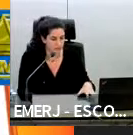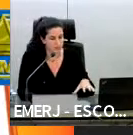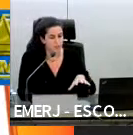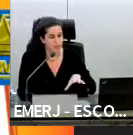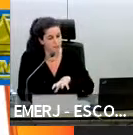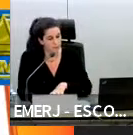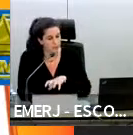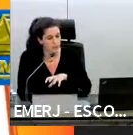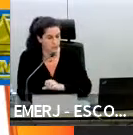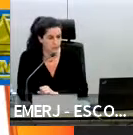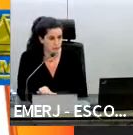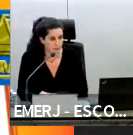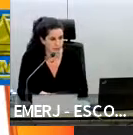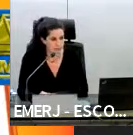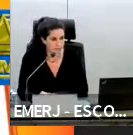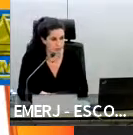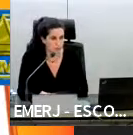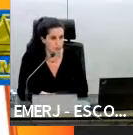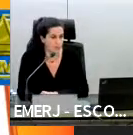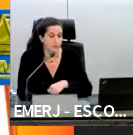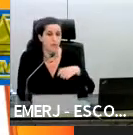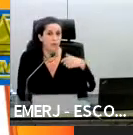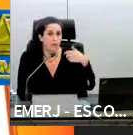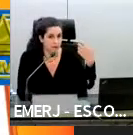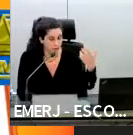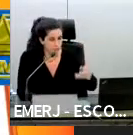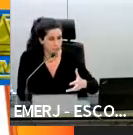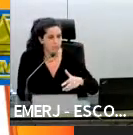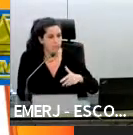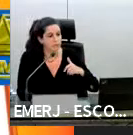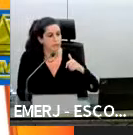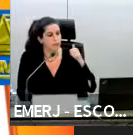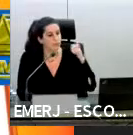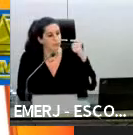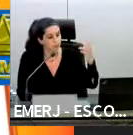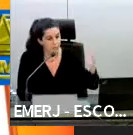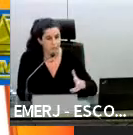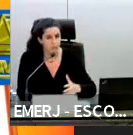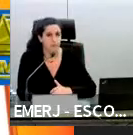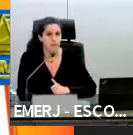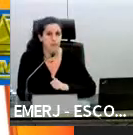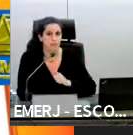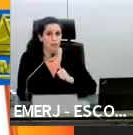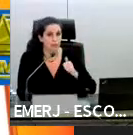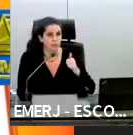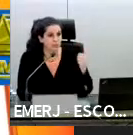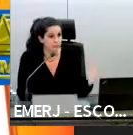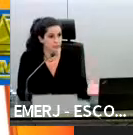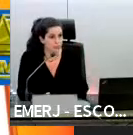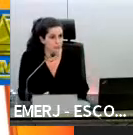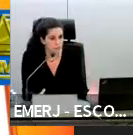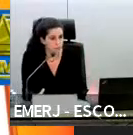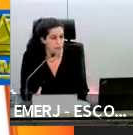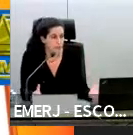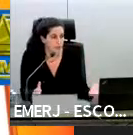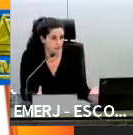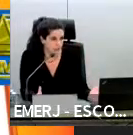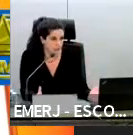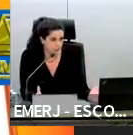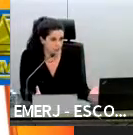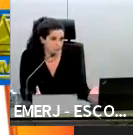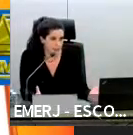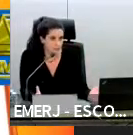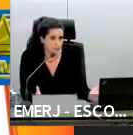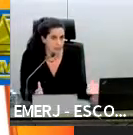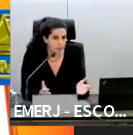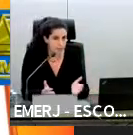sistema internacional e regional de proteção de direitos humanos, Recomendação 33 da ONU, Recomendação 35 da ONU, e a gente, em termos nacionais, tem a Lei